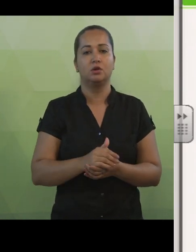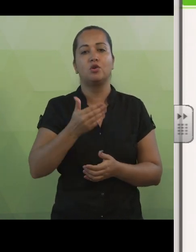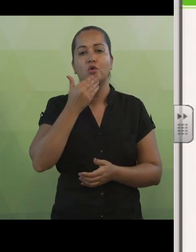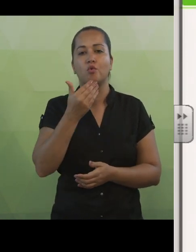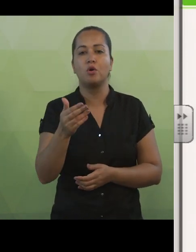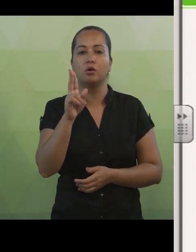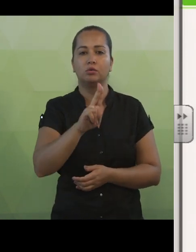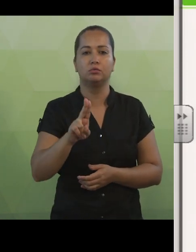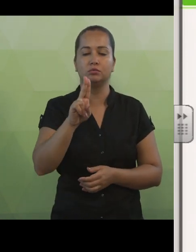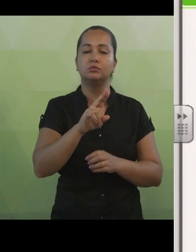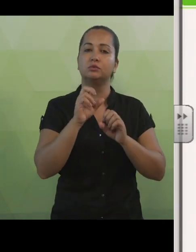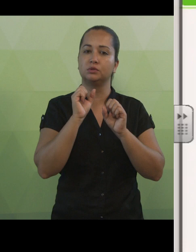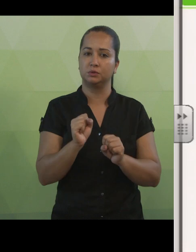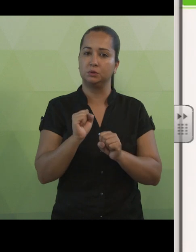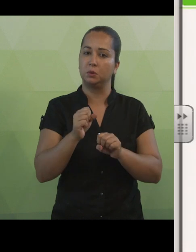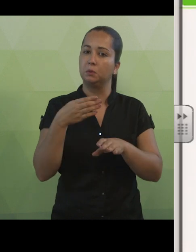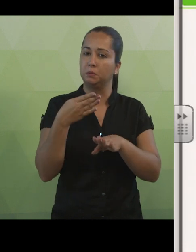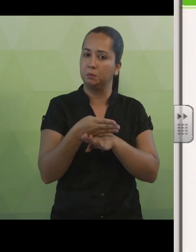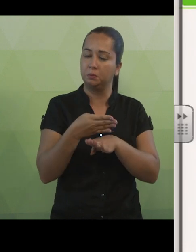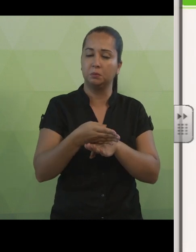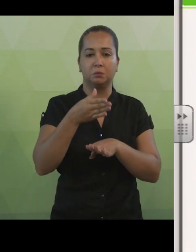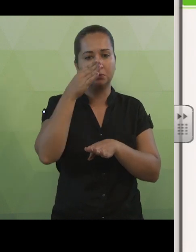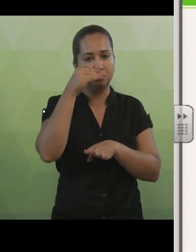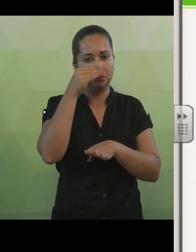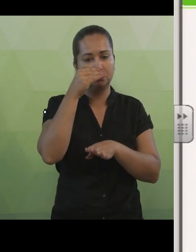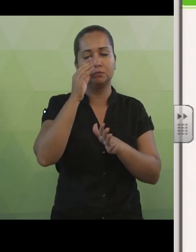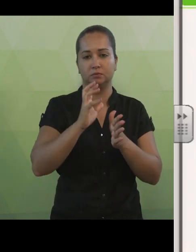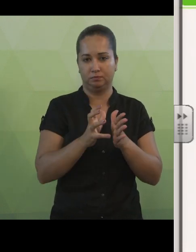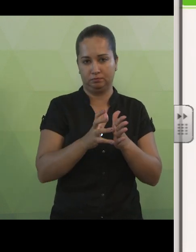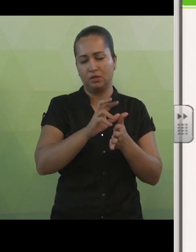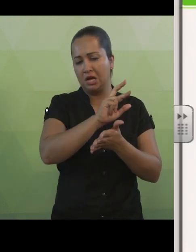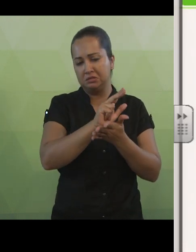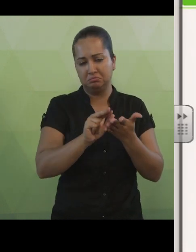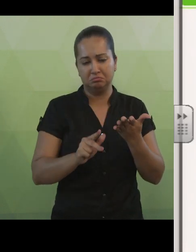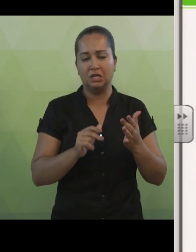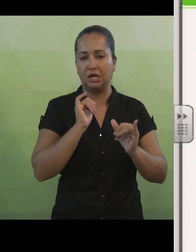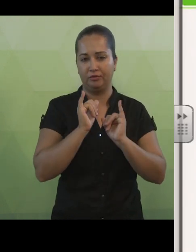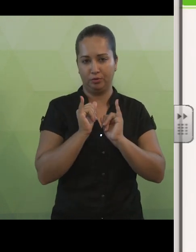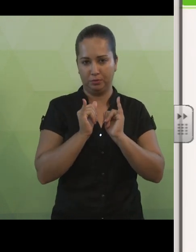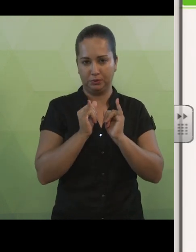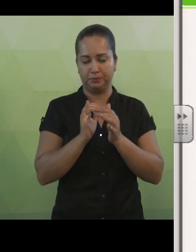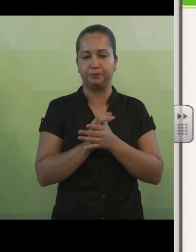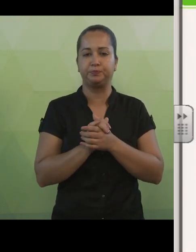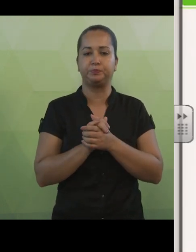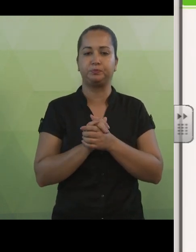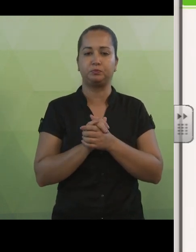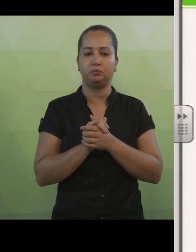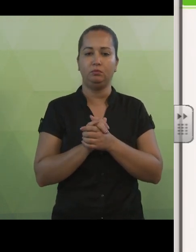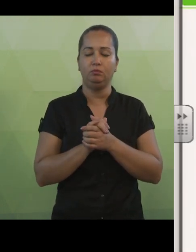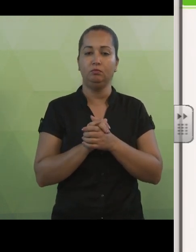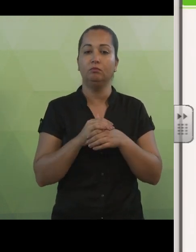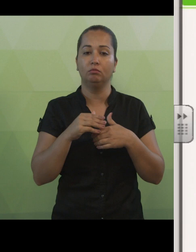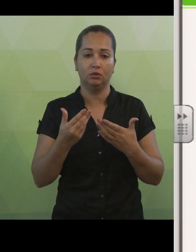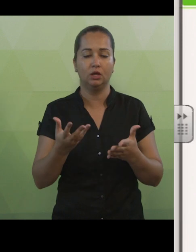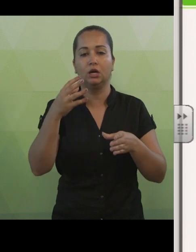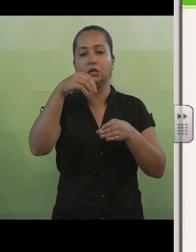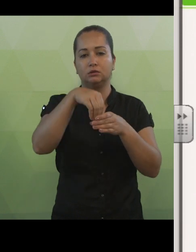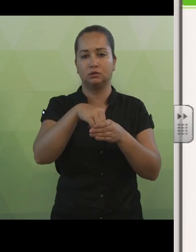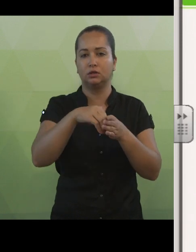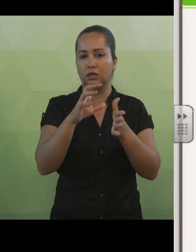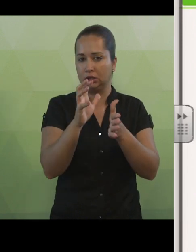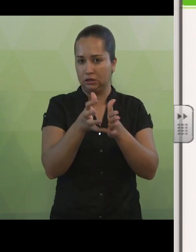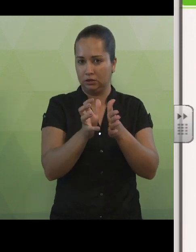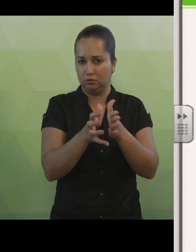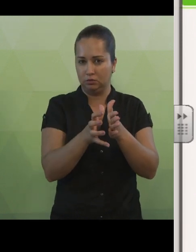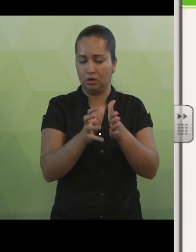de acesso a cada banco de dados e dessas outras informações. Além disso aqui, dentro do próprio banco de dados,